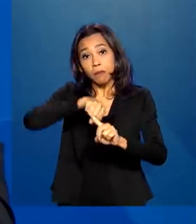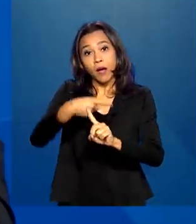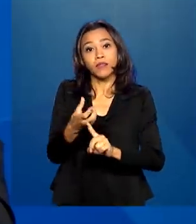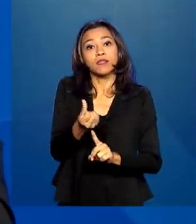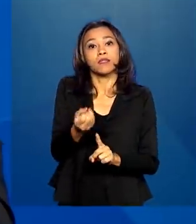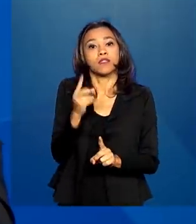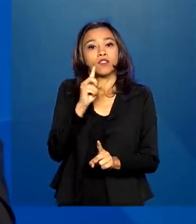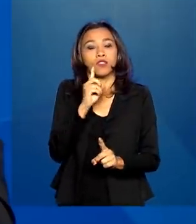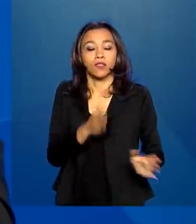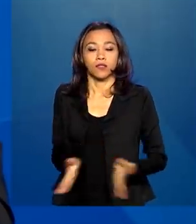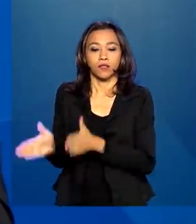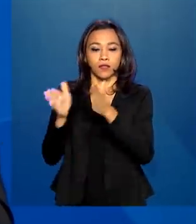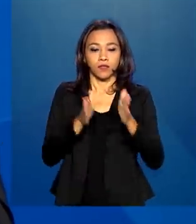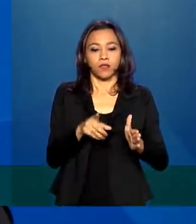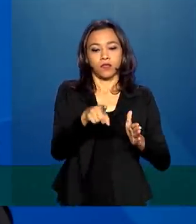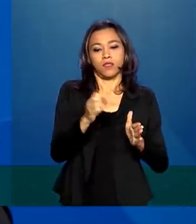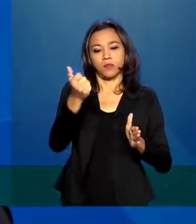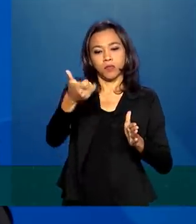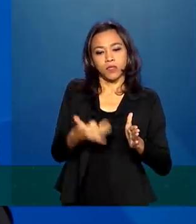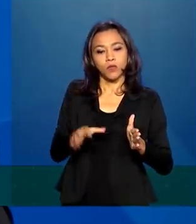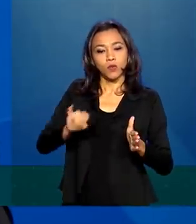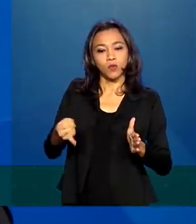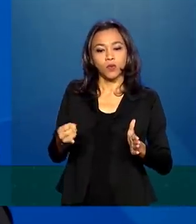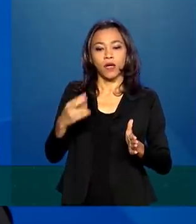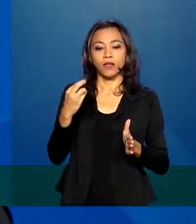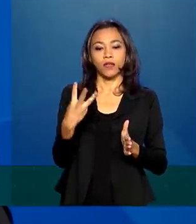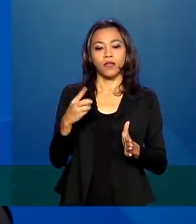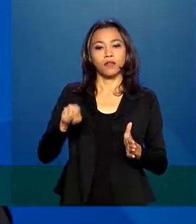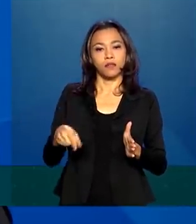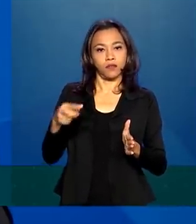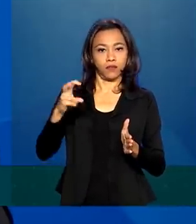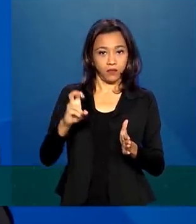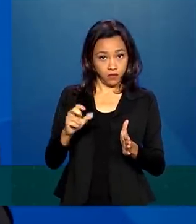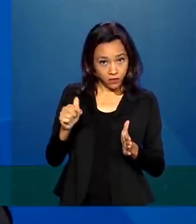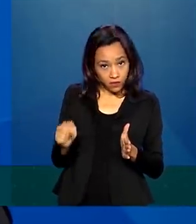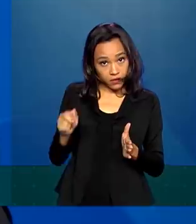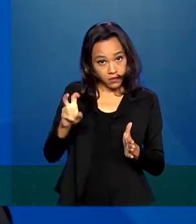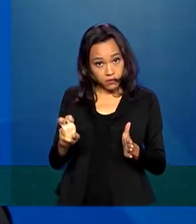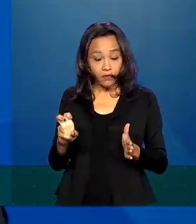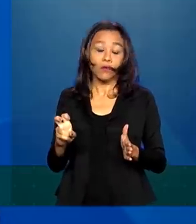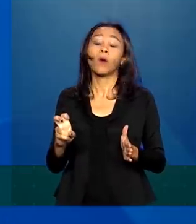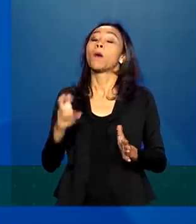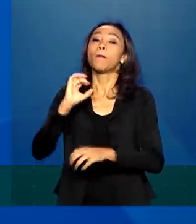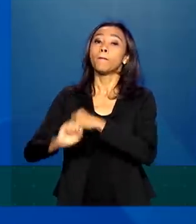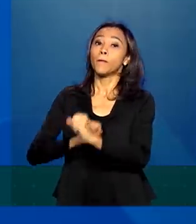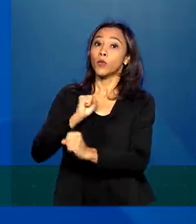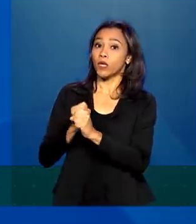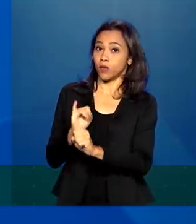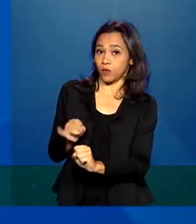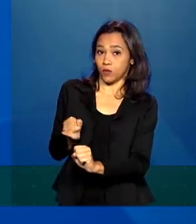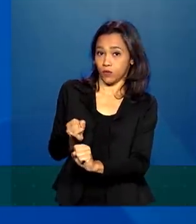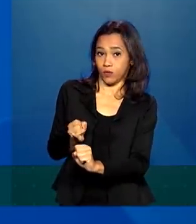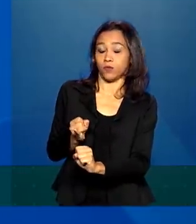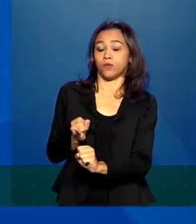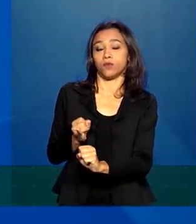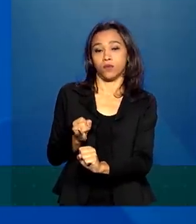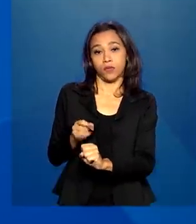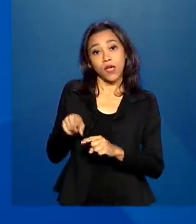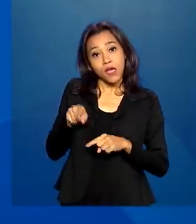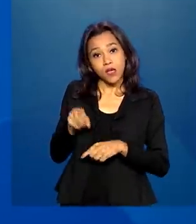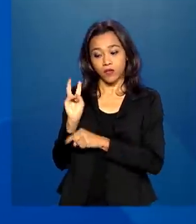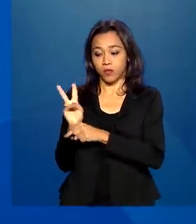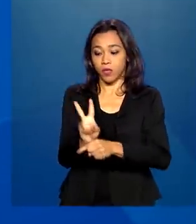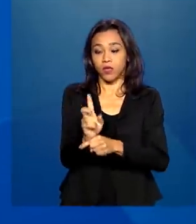A taxa de juros dessa operação é de 3,75% ao ano, ao tomador final. Esse empréstimo é um